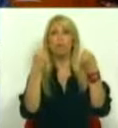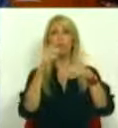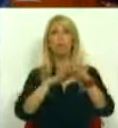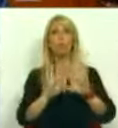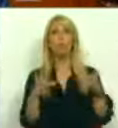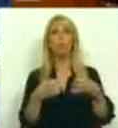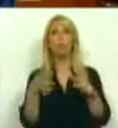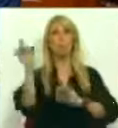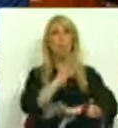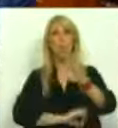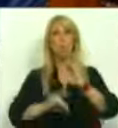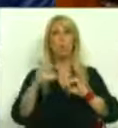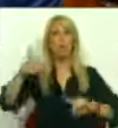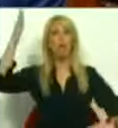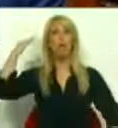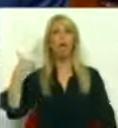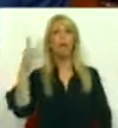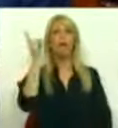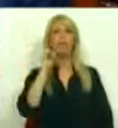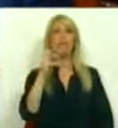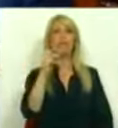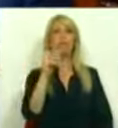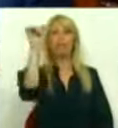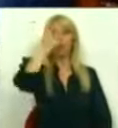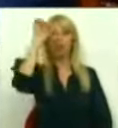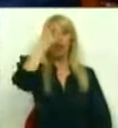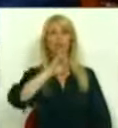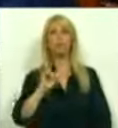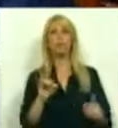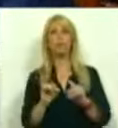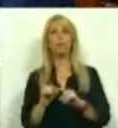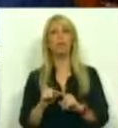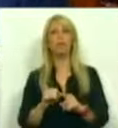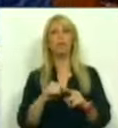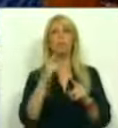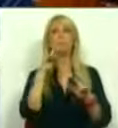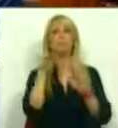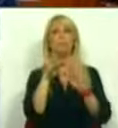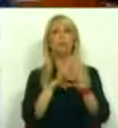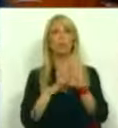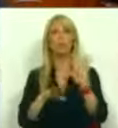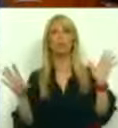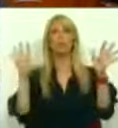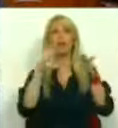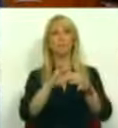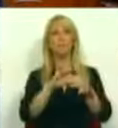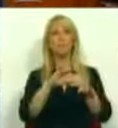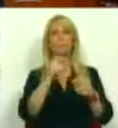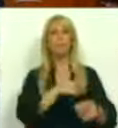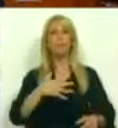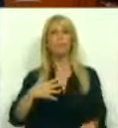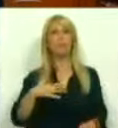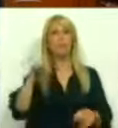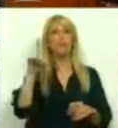Comissão Europeia no passado dia 30 de janeiro. É um programa dirigido aos empregadores